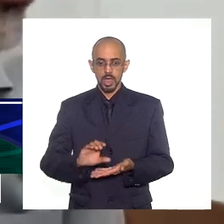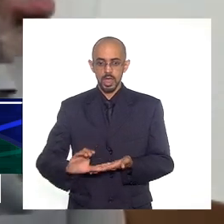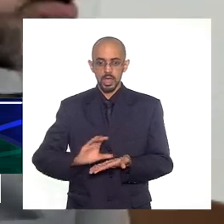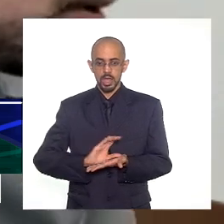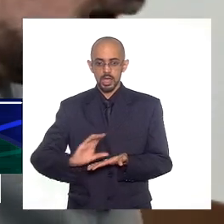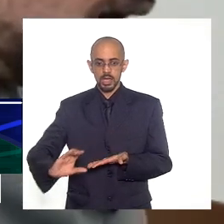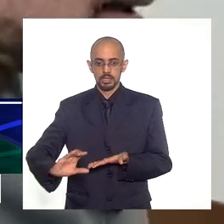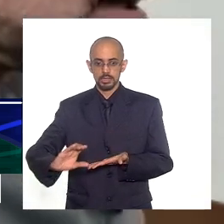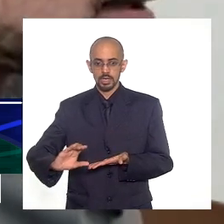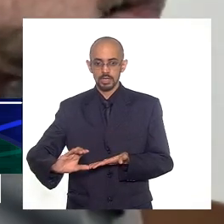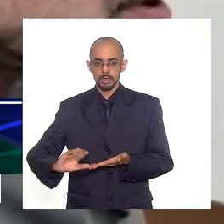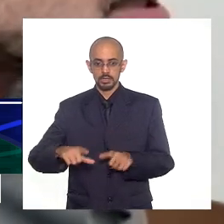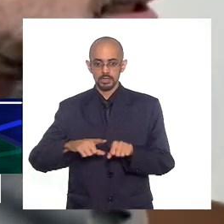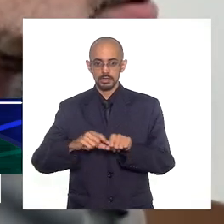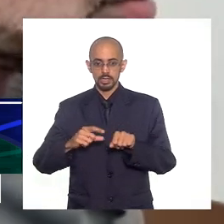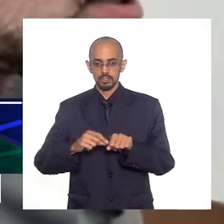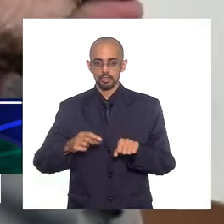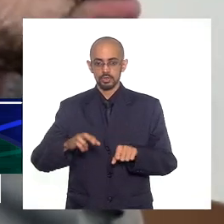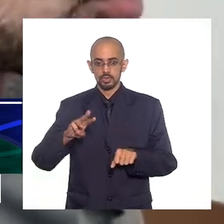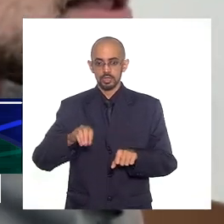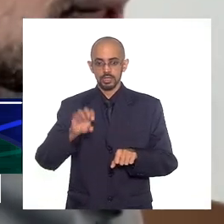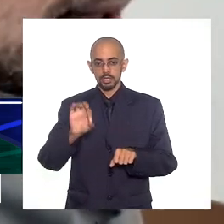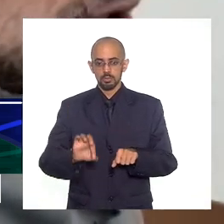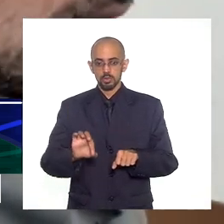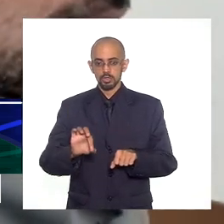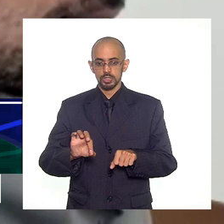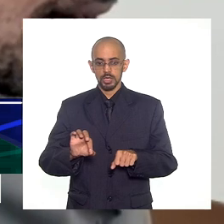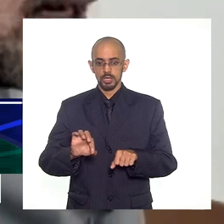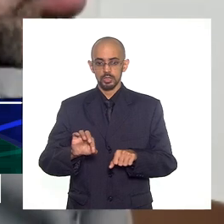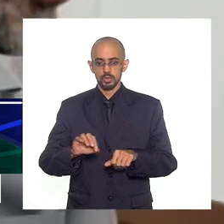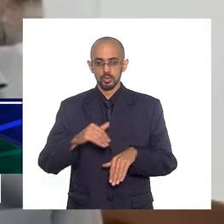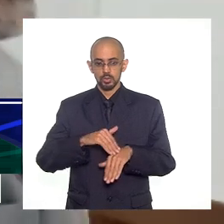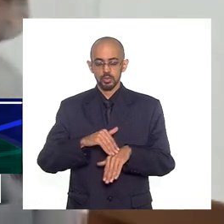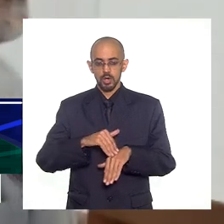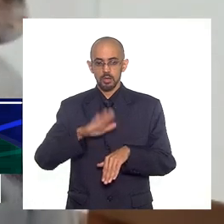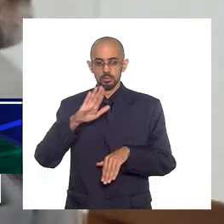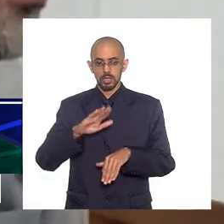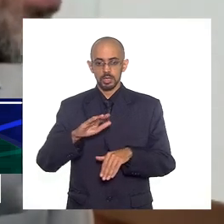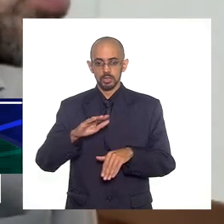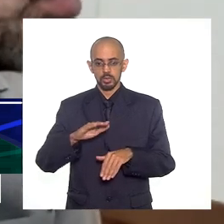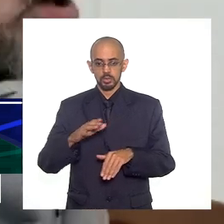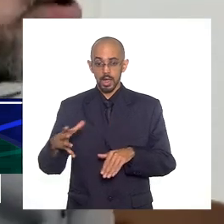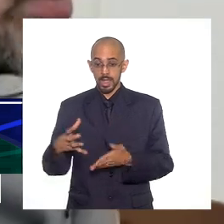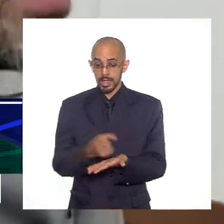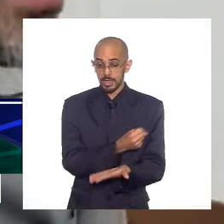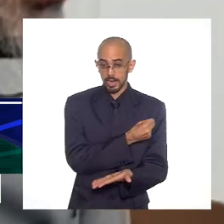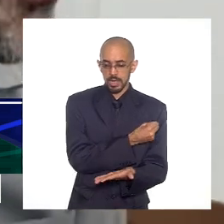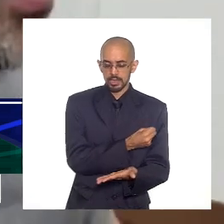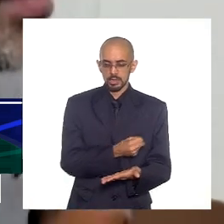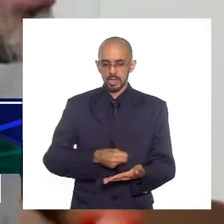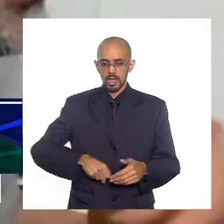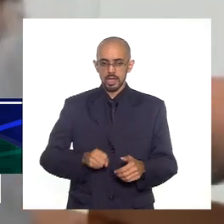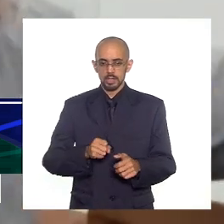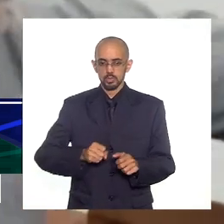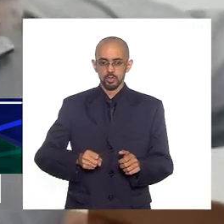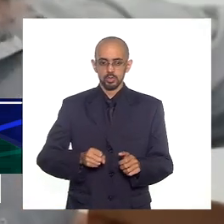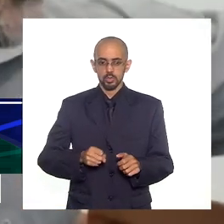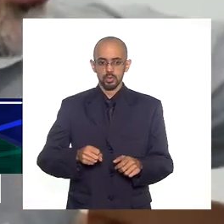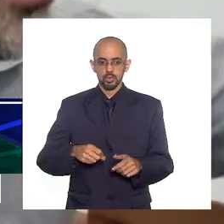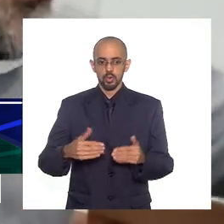deste artigo 30% do excedente arrecadado, tomando como parâmetro o exercício